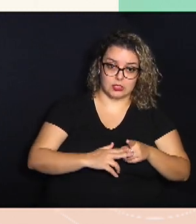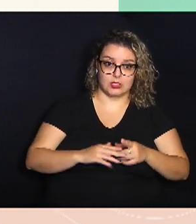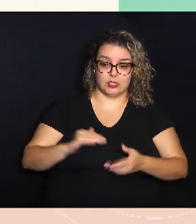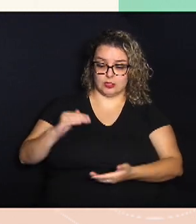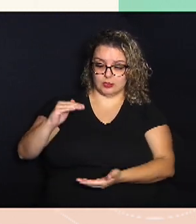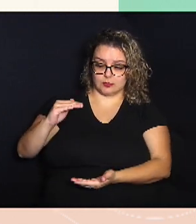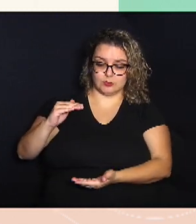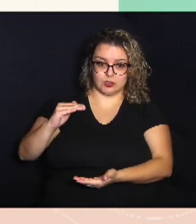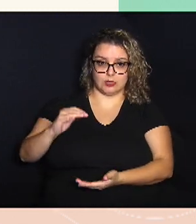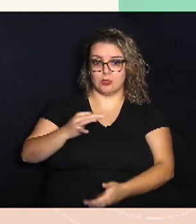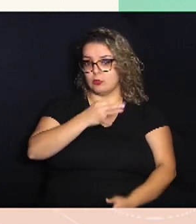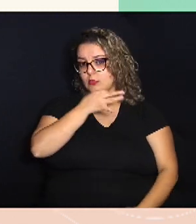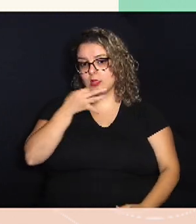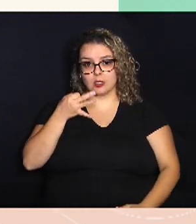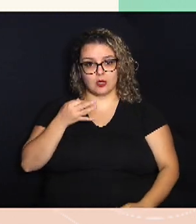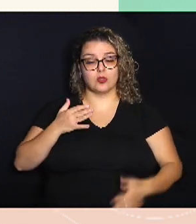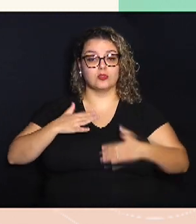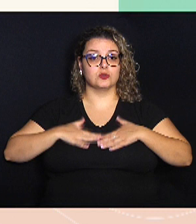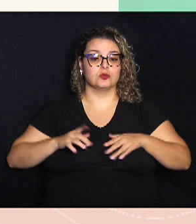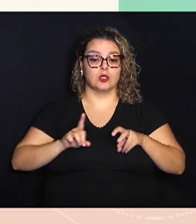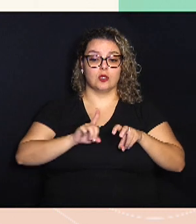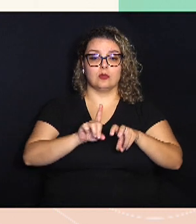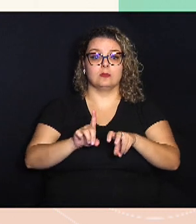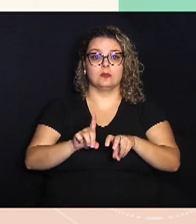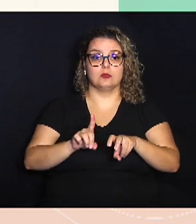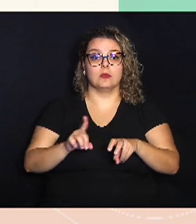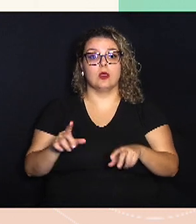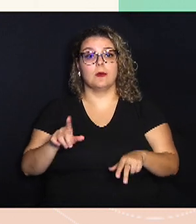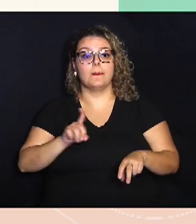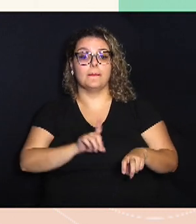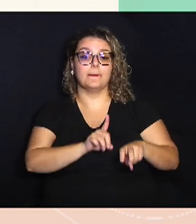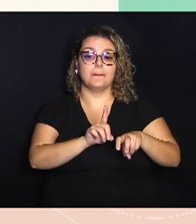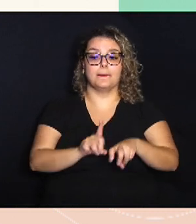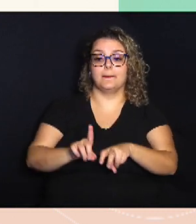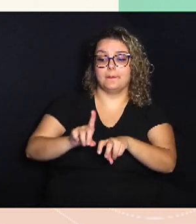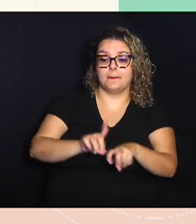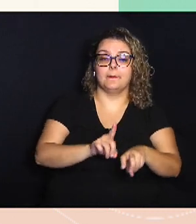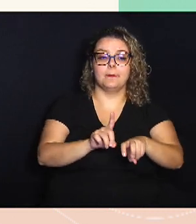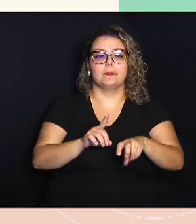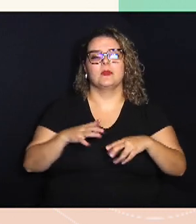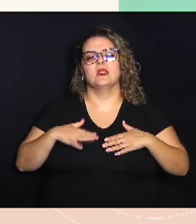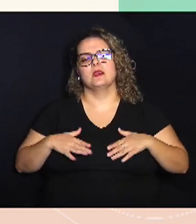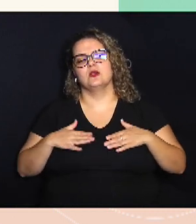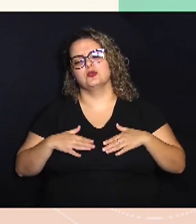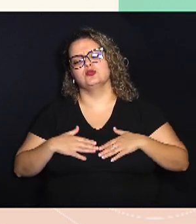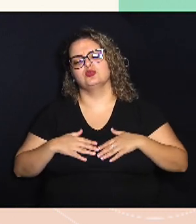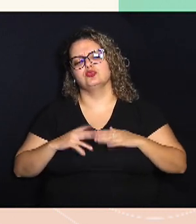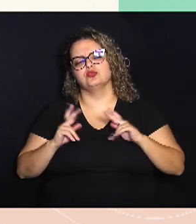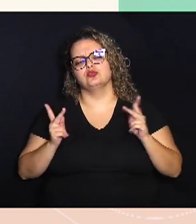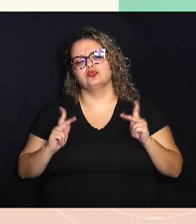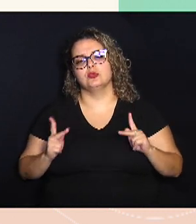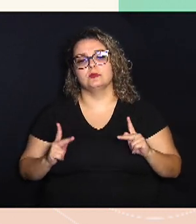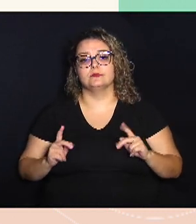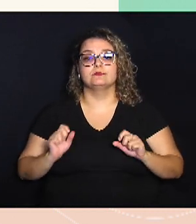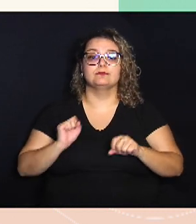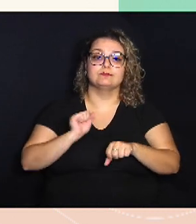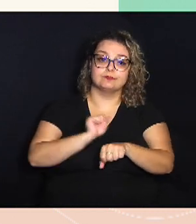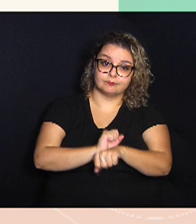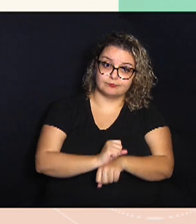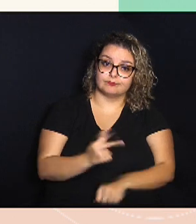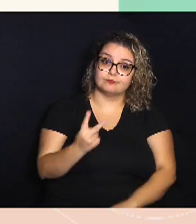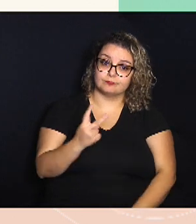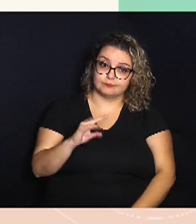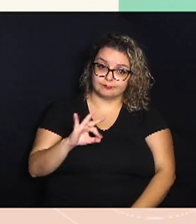Ele é uma ótima companhia para quem gosta de passear e ama um sossego. Ele está aguardando uma segunda